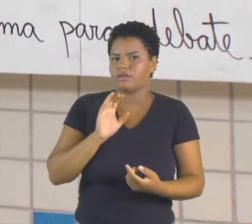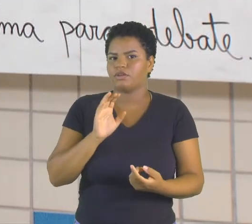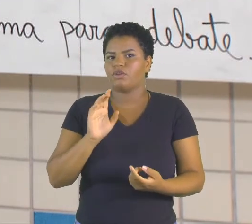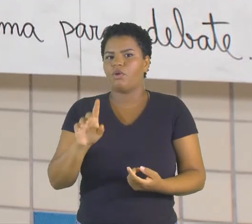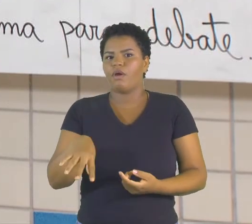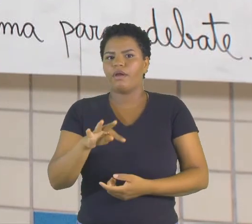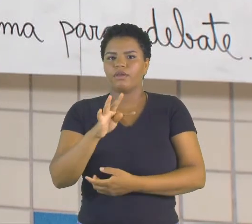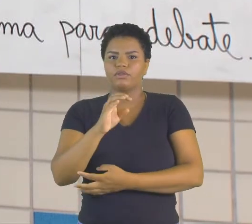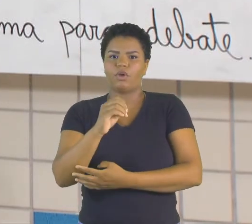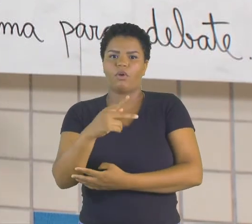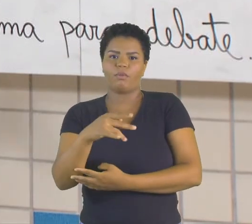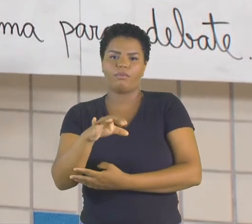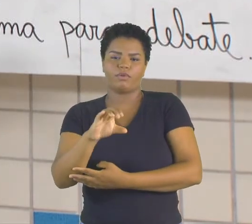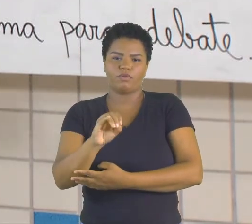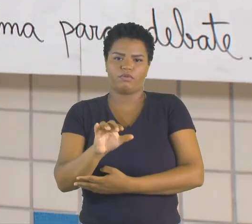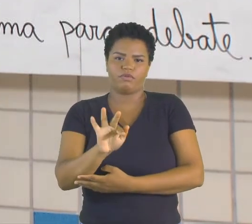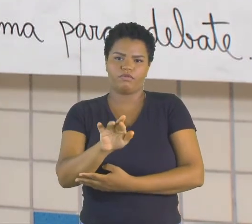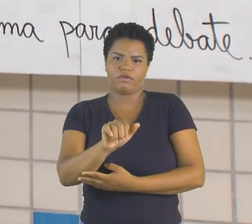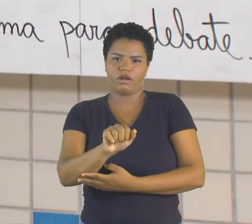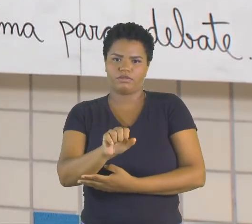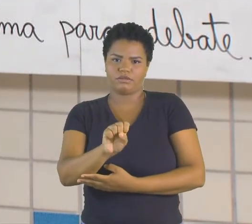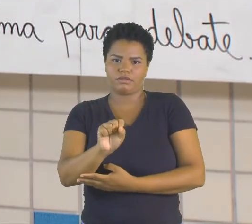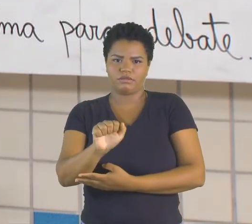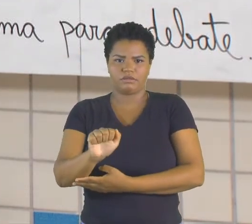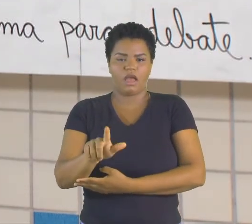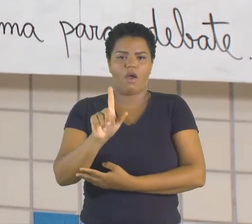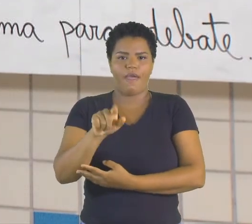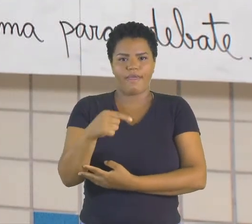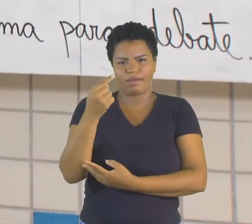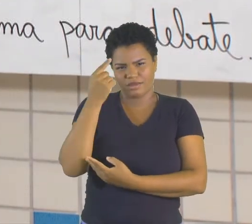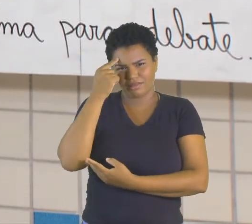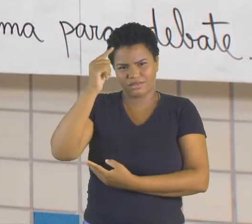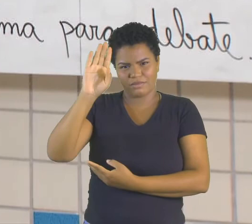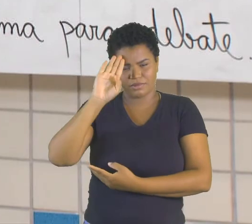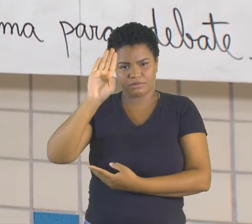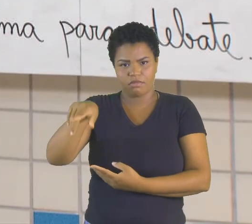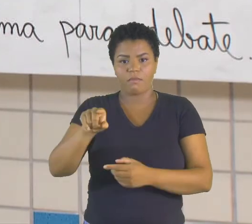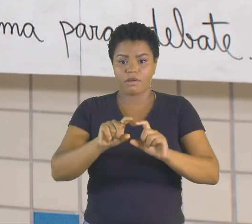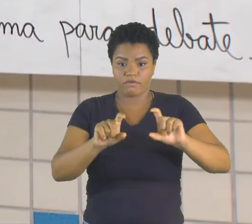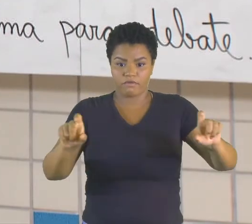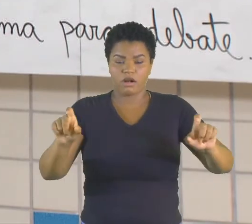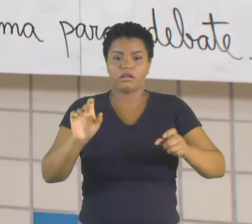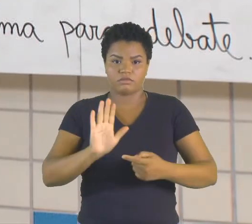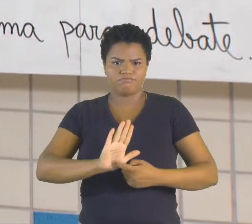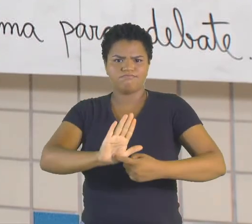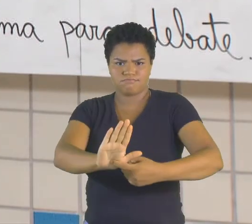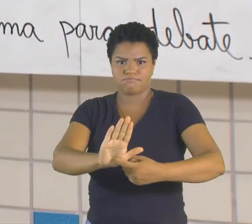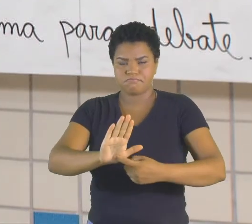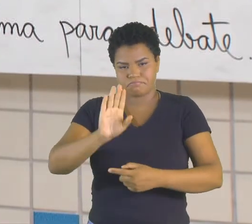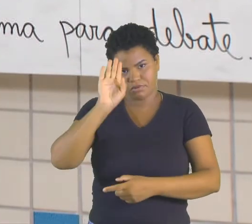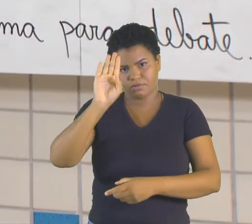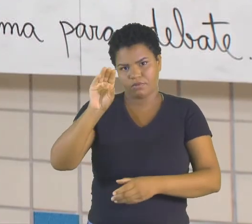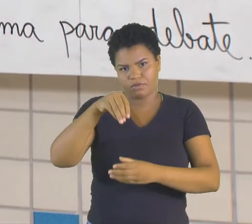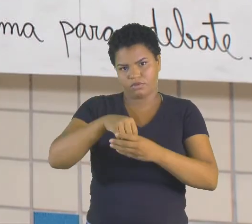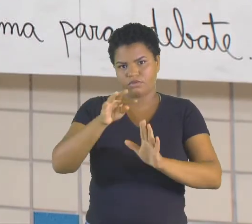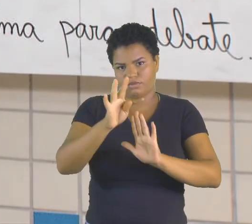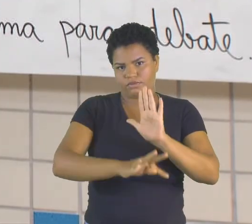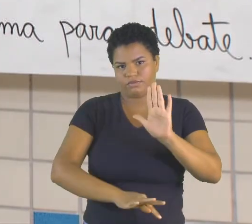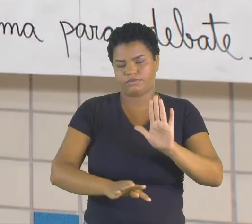diz, é a ideia núcleo, mas ela vem em frase, né? É toda aquela frase que está destacada lá.